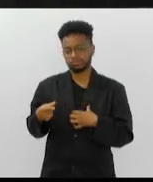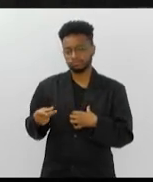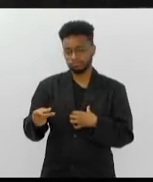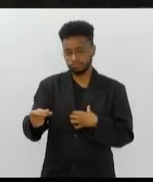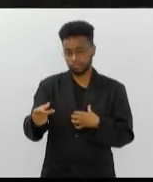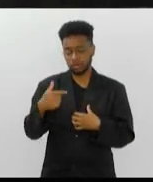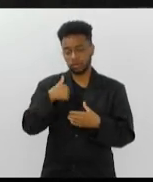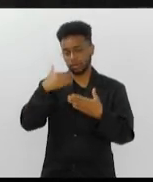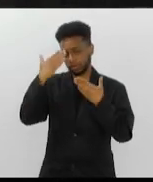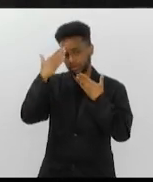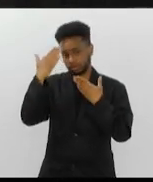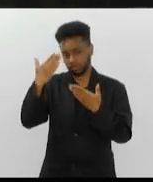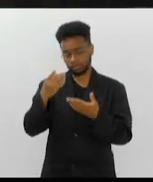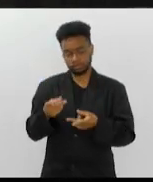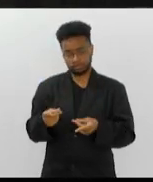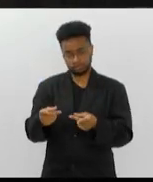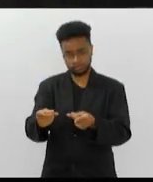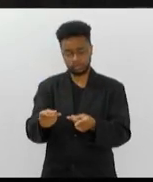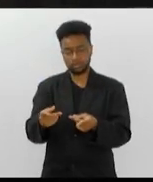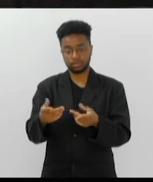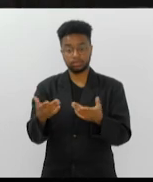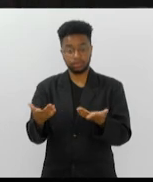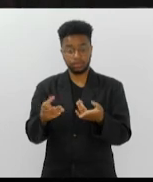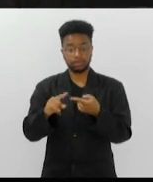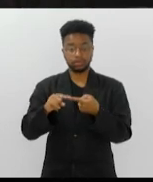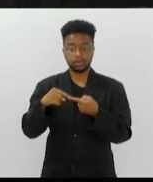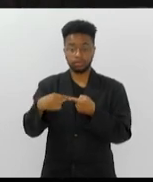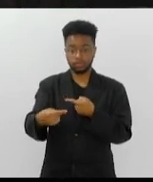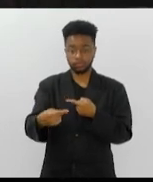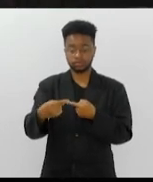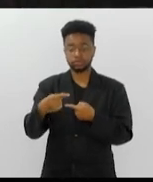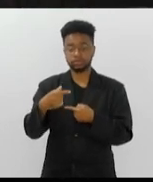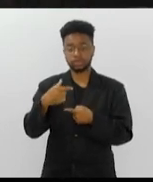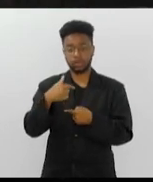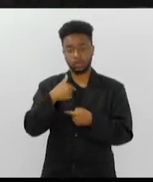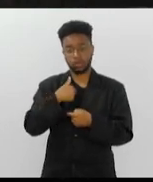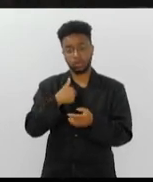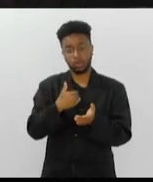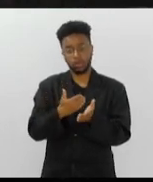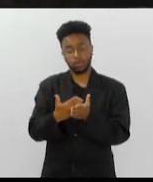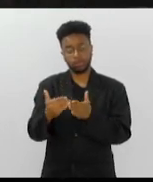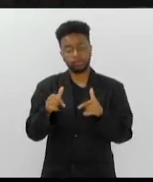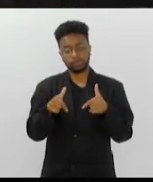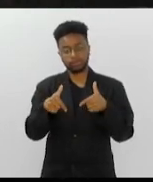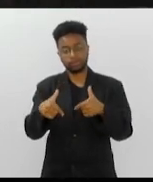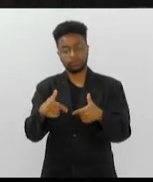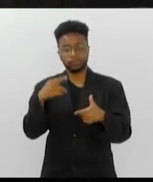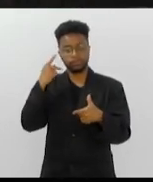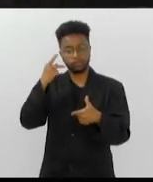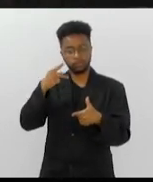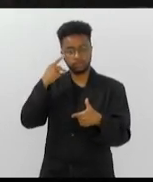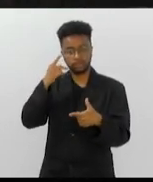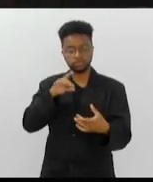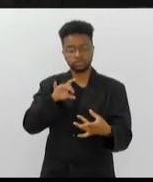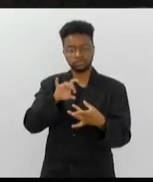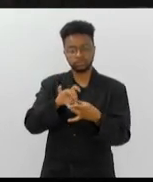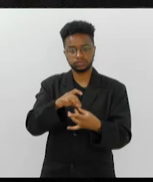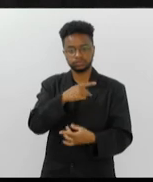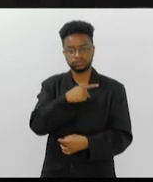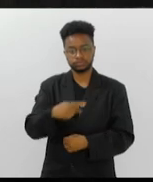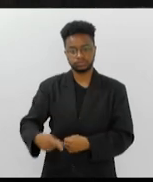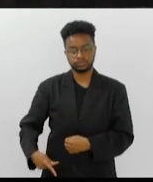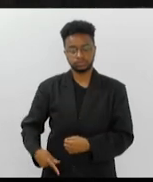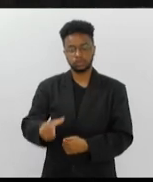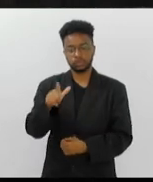ser grato, passei a ter as minhas atividades políticas envolvidas com o presidente